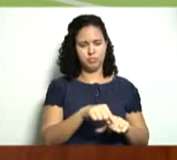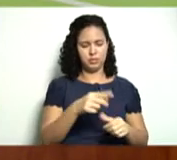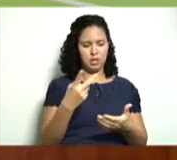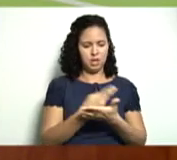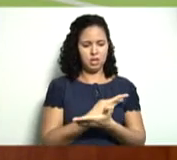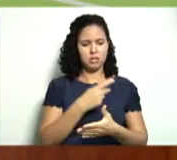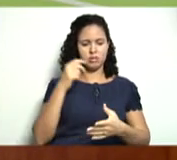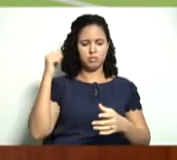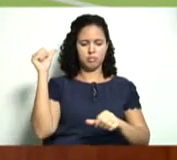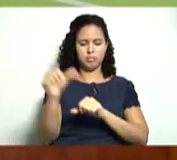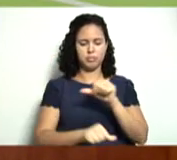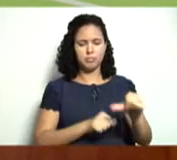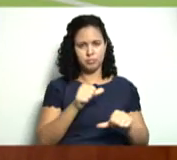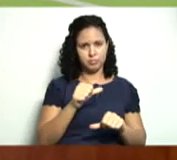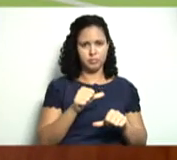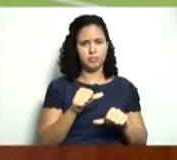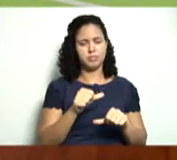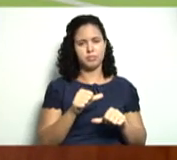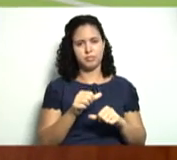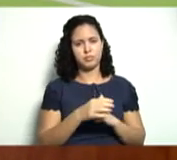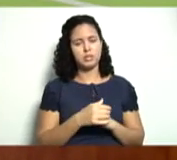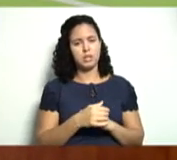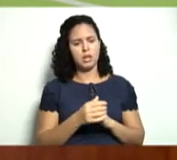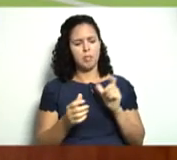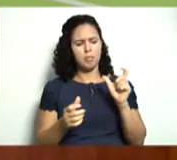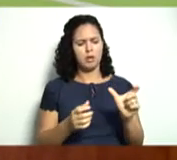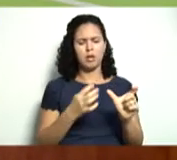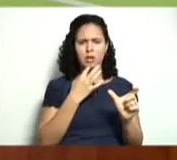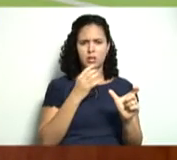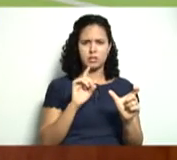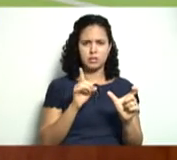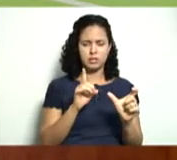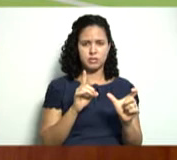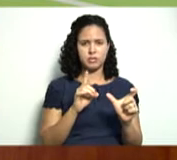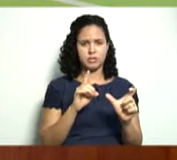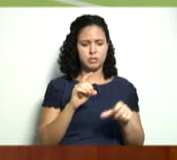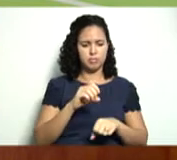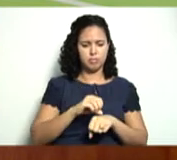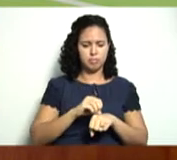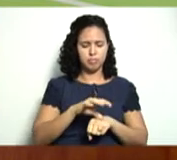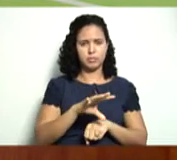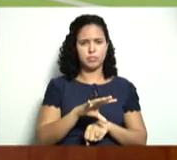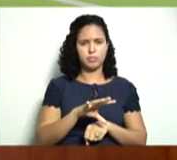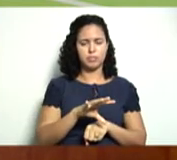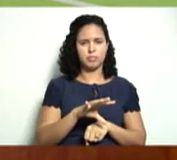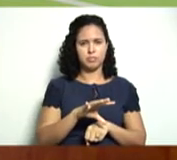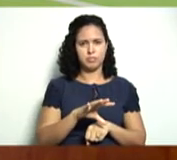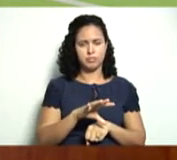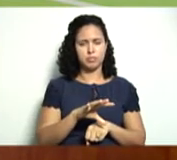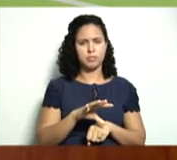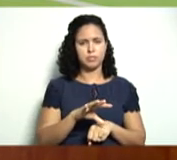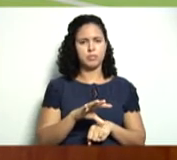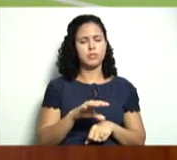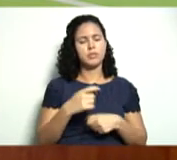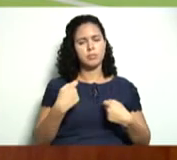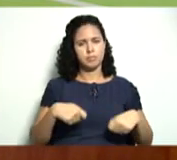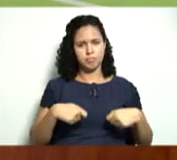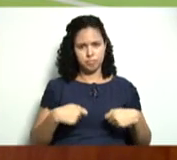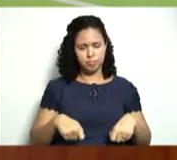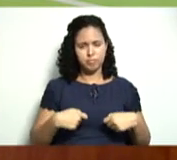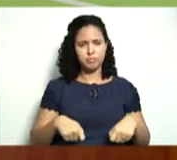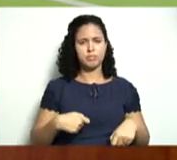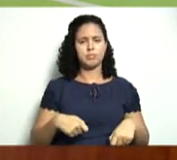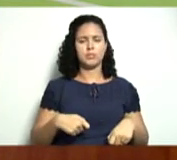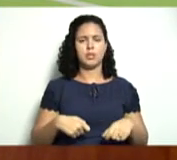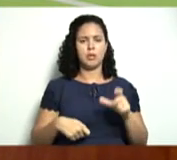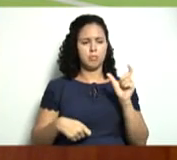quando ele não reconhece aquela palavra ele te dá uma dica te dar um conselho e aí acontece o professor explicando ele